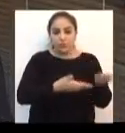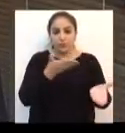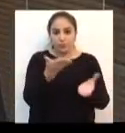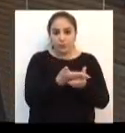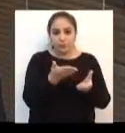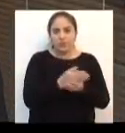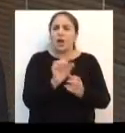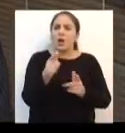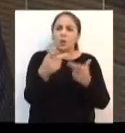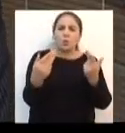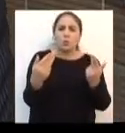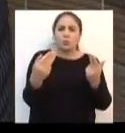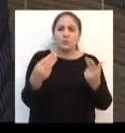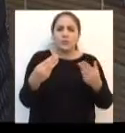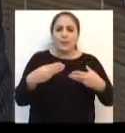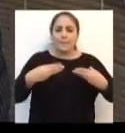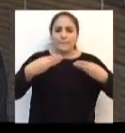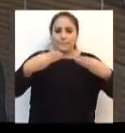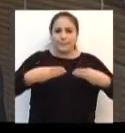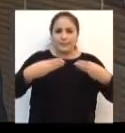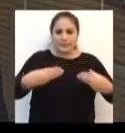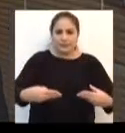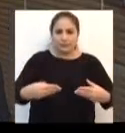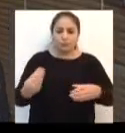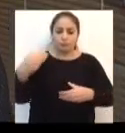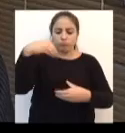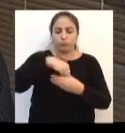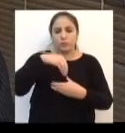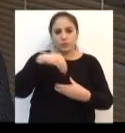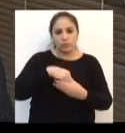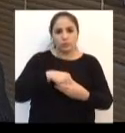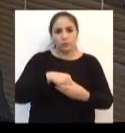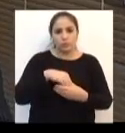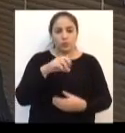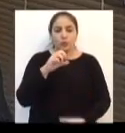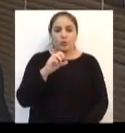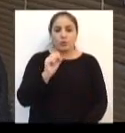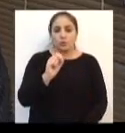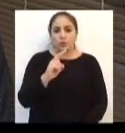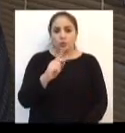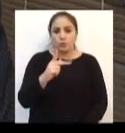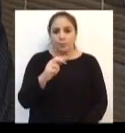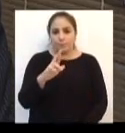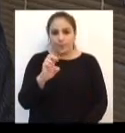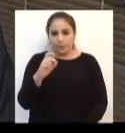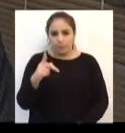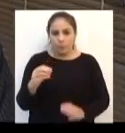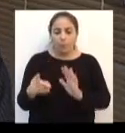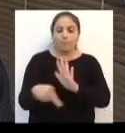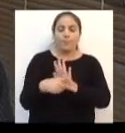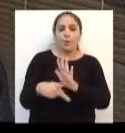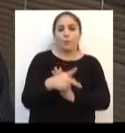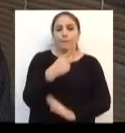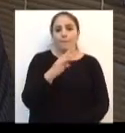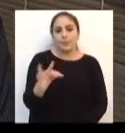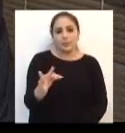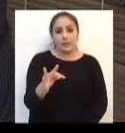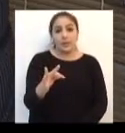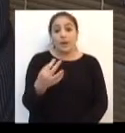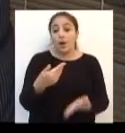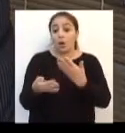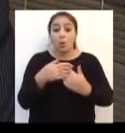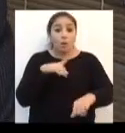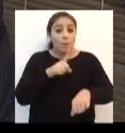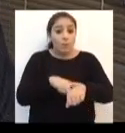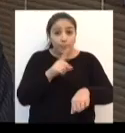alguns ministros que foram colocados dentro do Supremo pelo partido PT e que a todos os